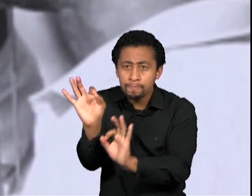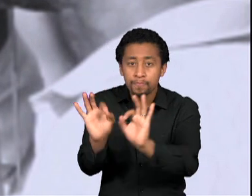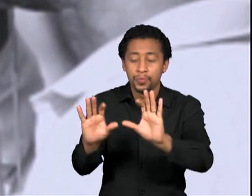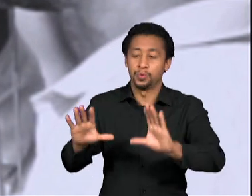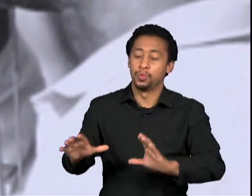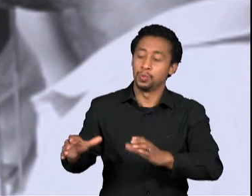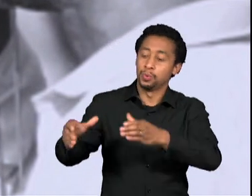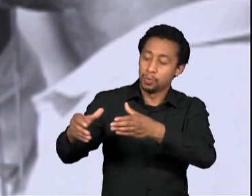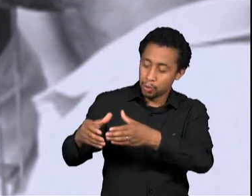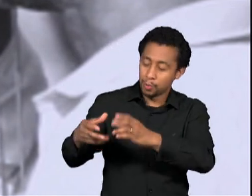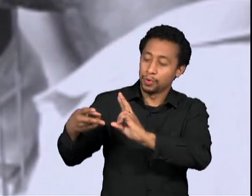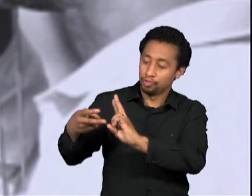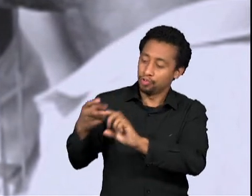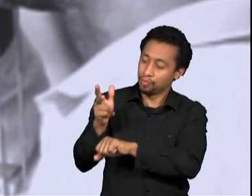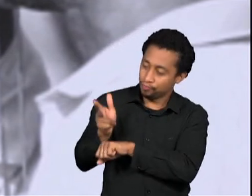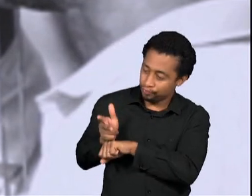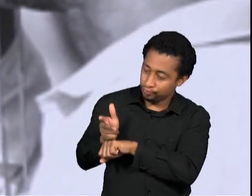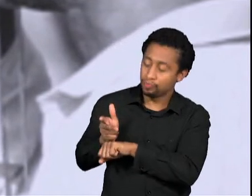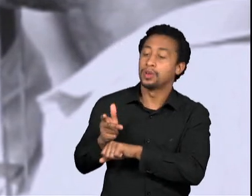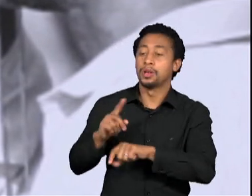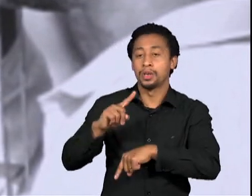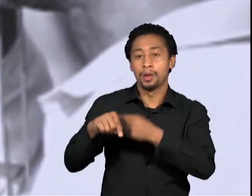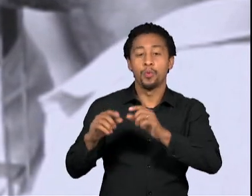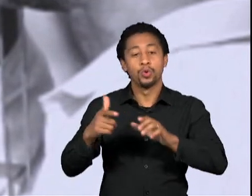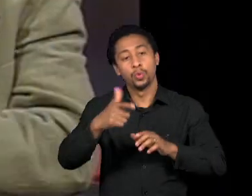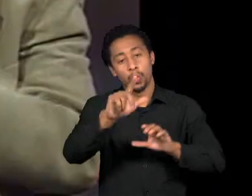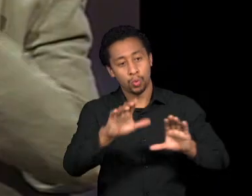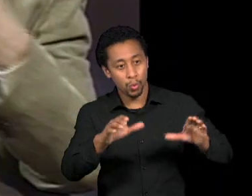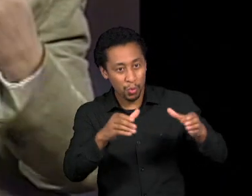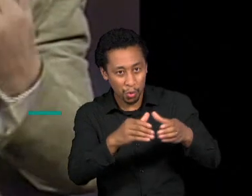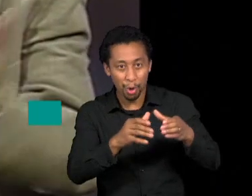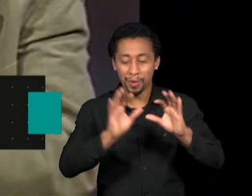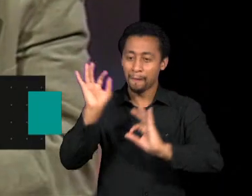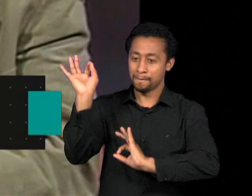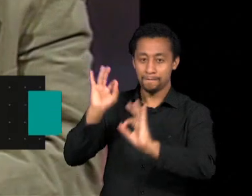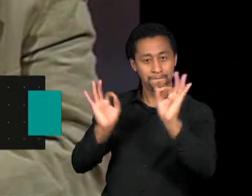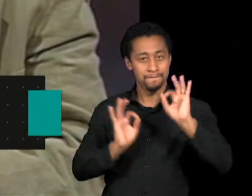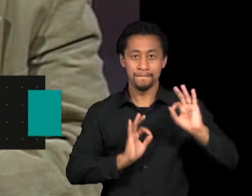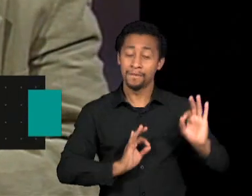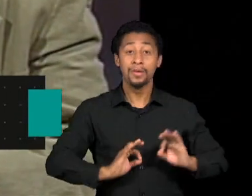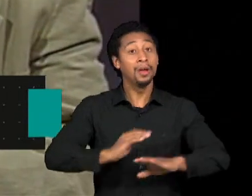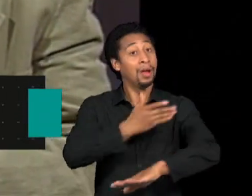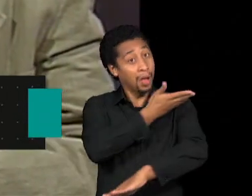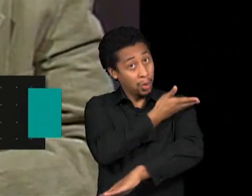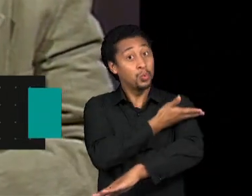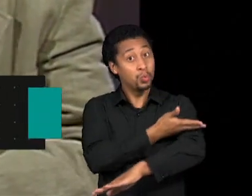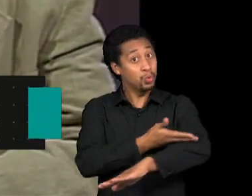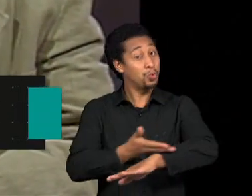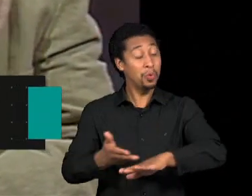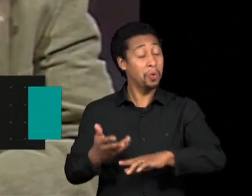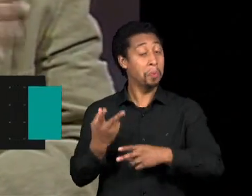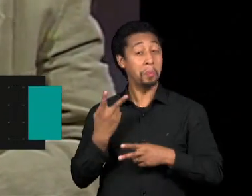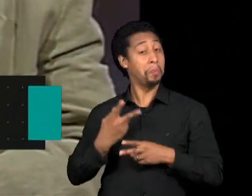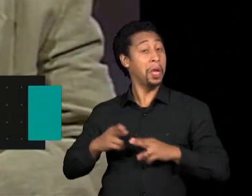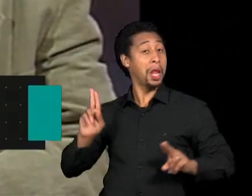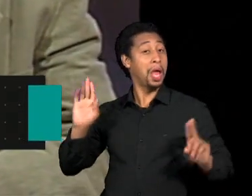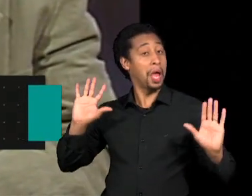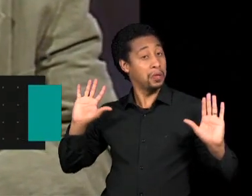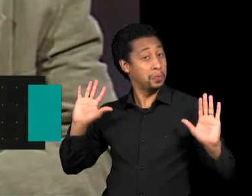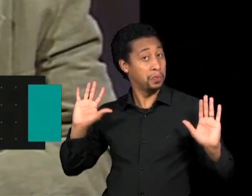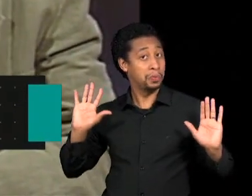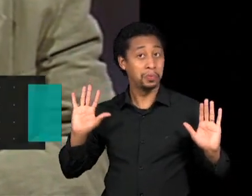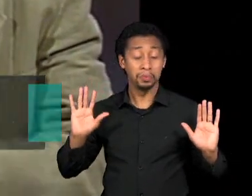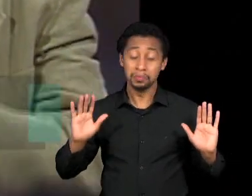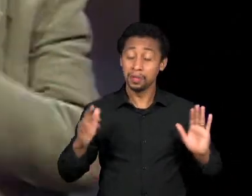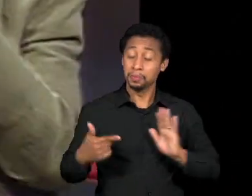grupo, depois outro, de forma que a figuração toda se habituou a ficar nua, a se pintar, o